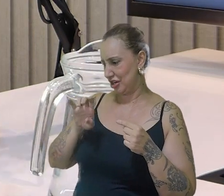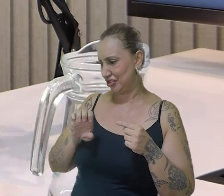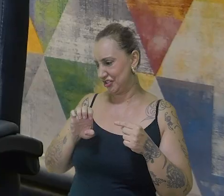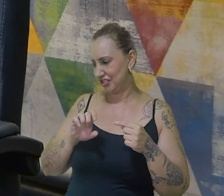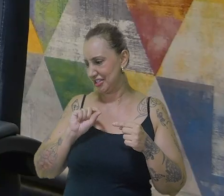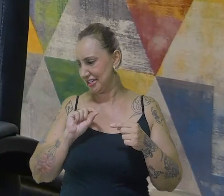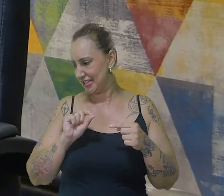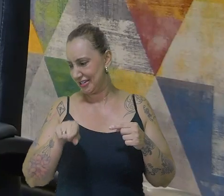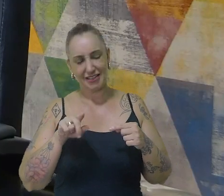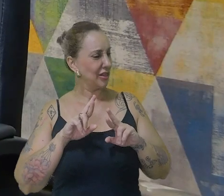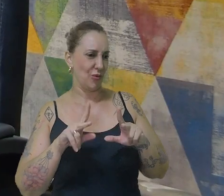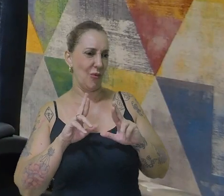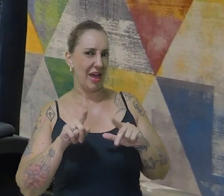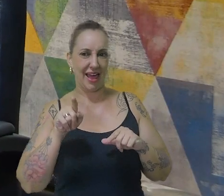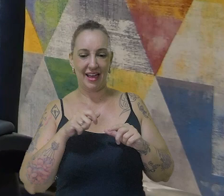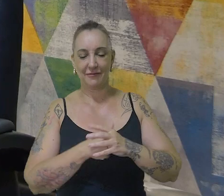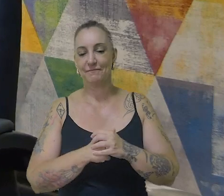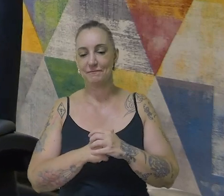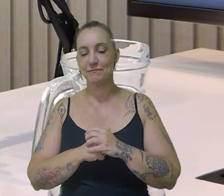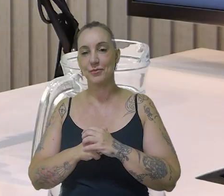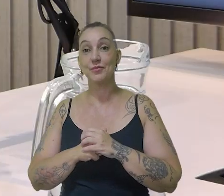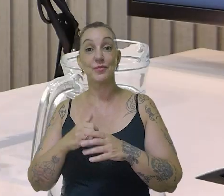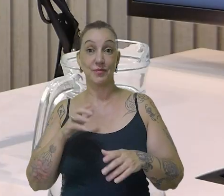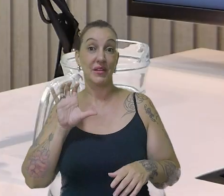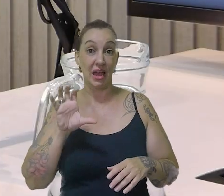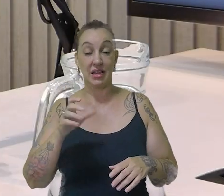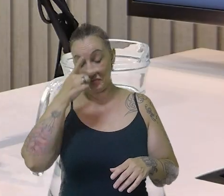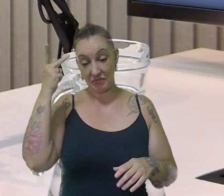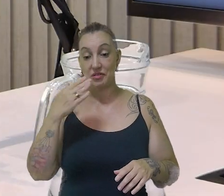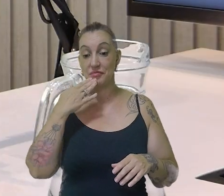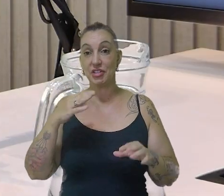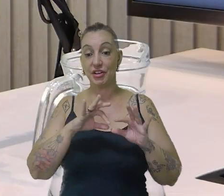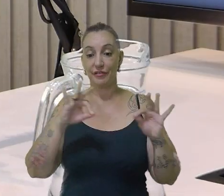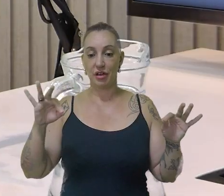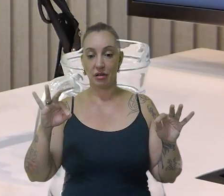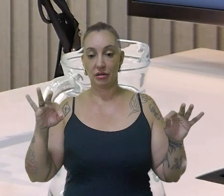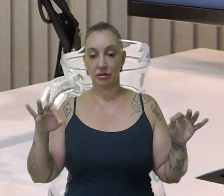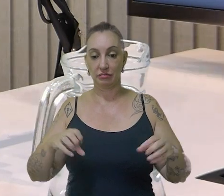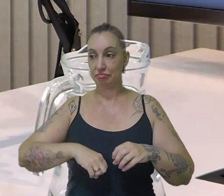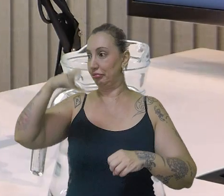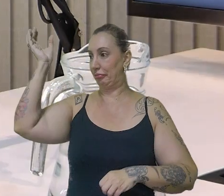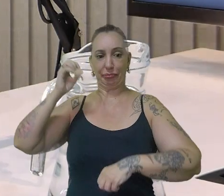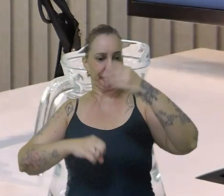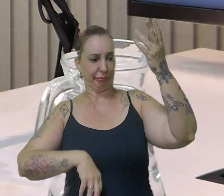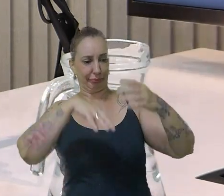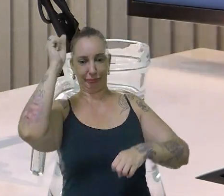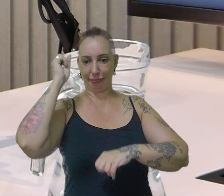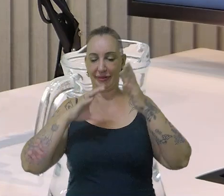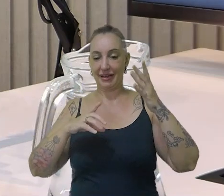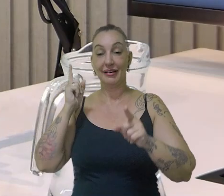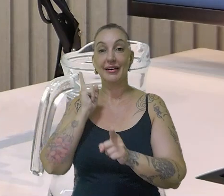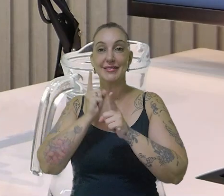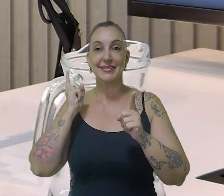Jorge não foi o Jorge que fez isso é que era isso assim as pessoas pediam uma extensão E aí ele fazia assim ó e